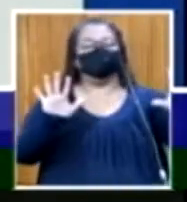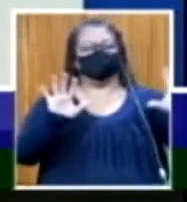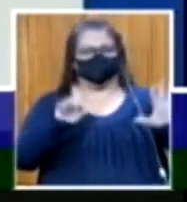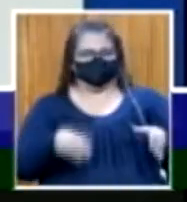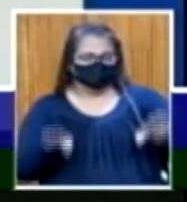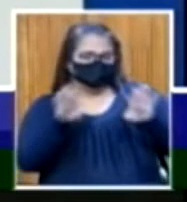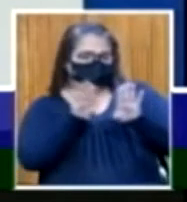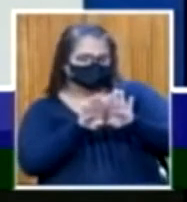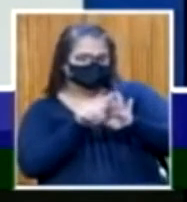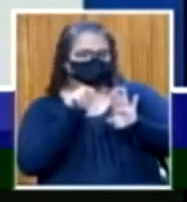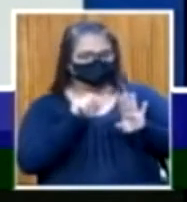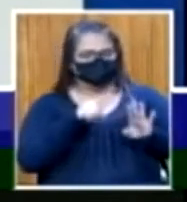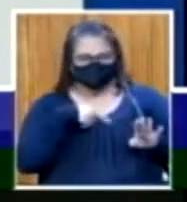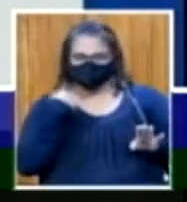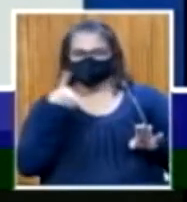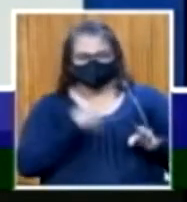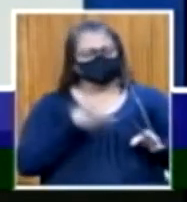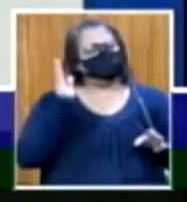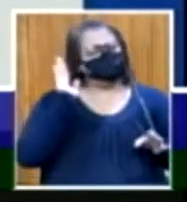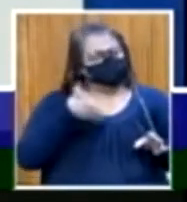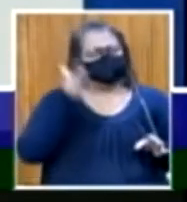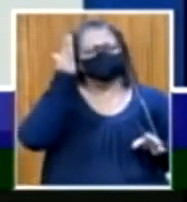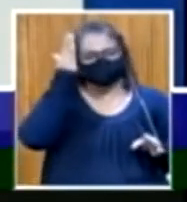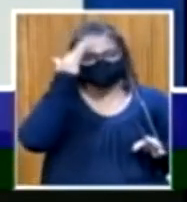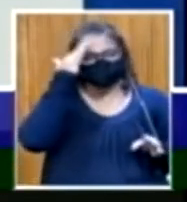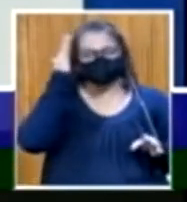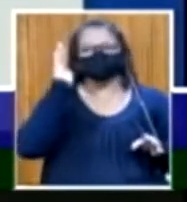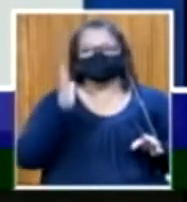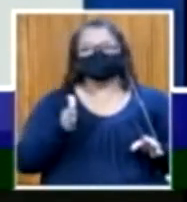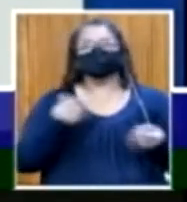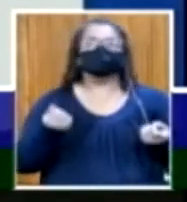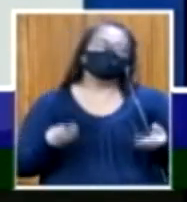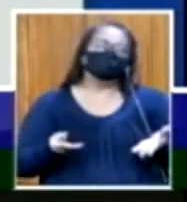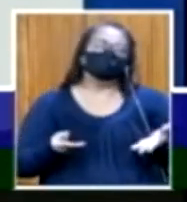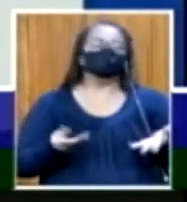E nós já vivenciamos isso com os fundos de investimento